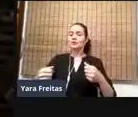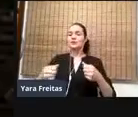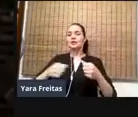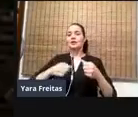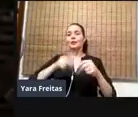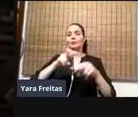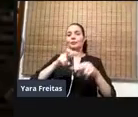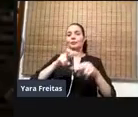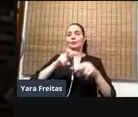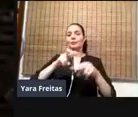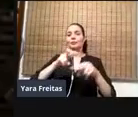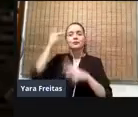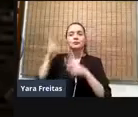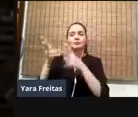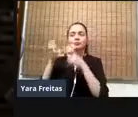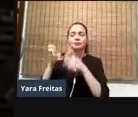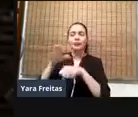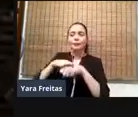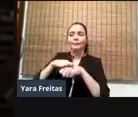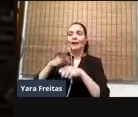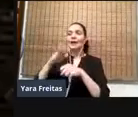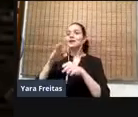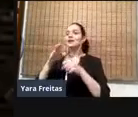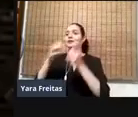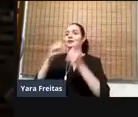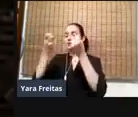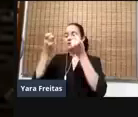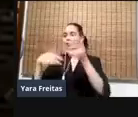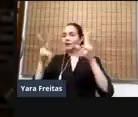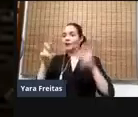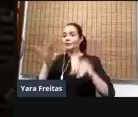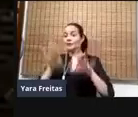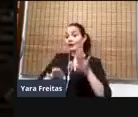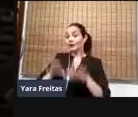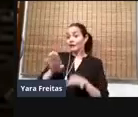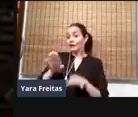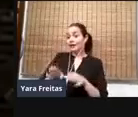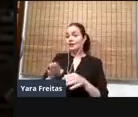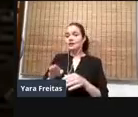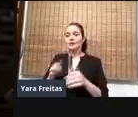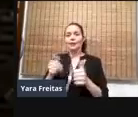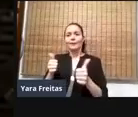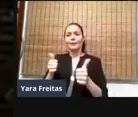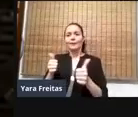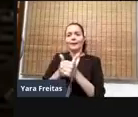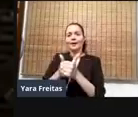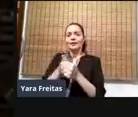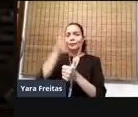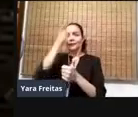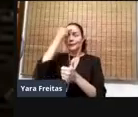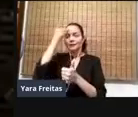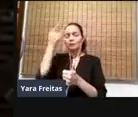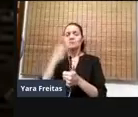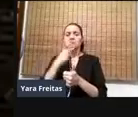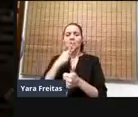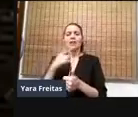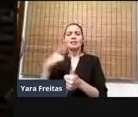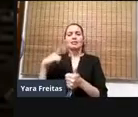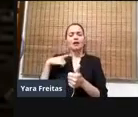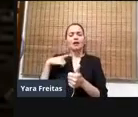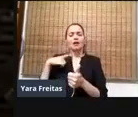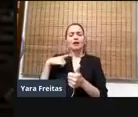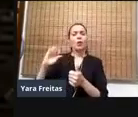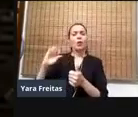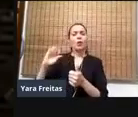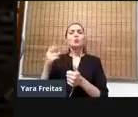o assunto, conhecendo, de alguma maneira, estando sempre próxima a alguém que teve ou tem, ou